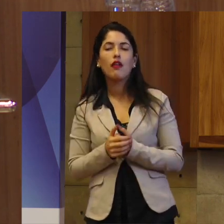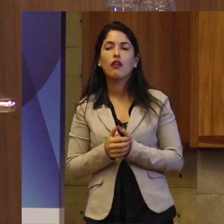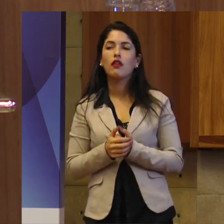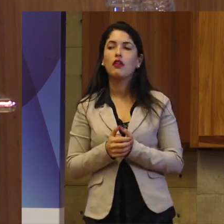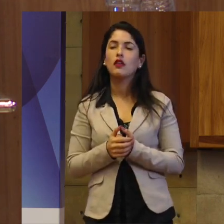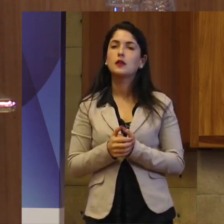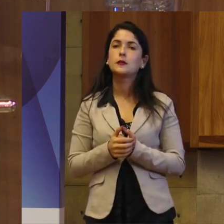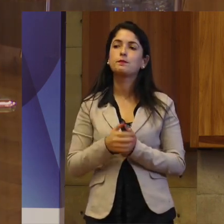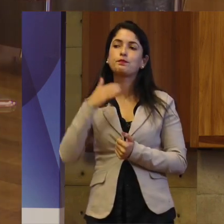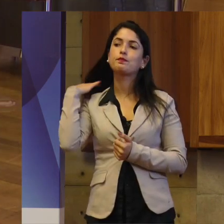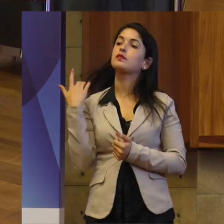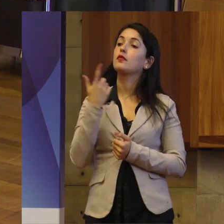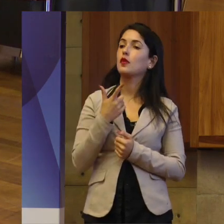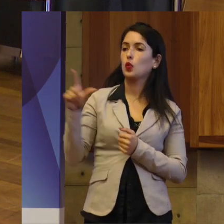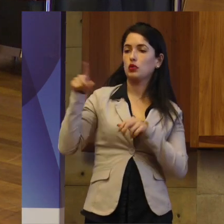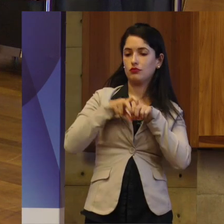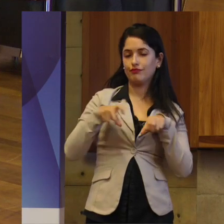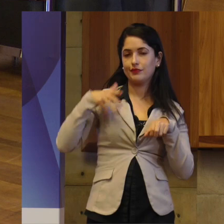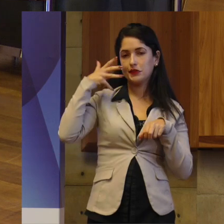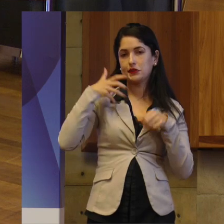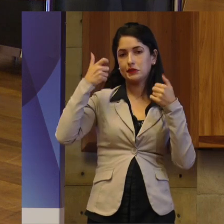gente estava, o outro painel estava conversando aqui,